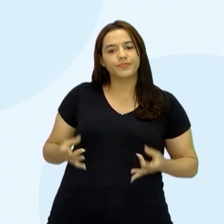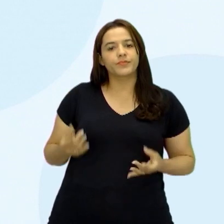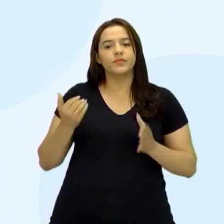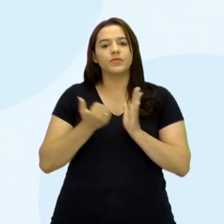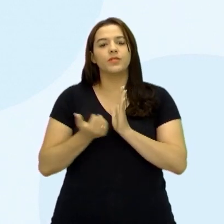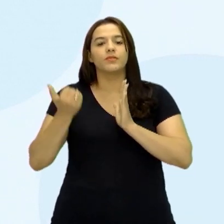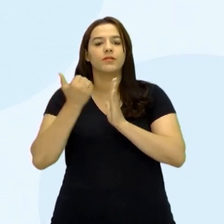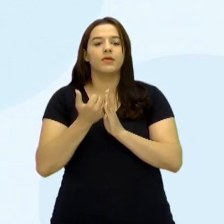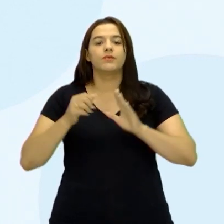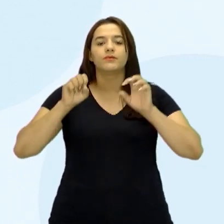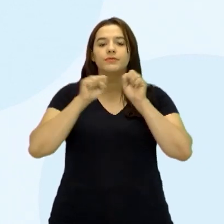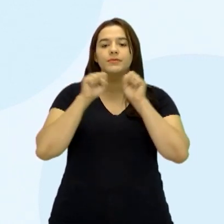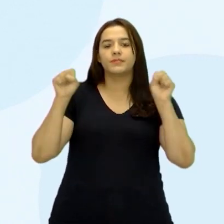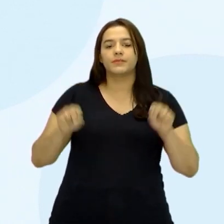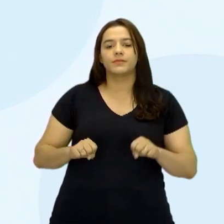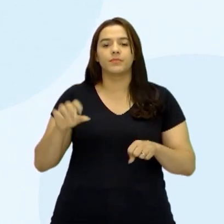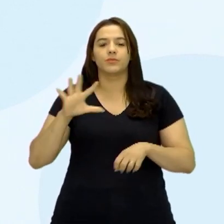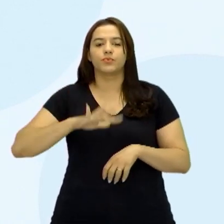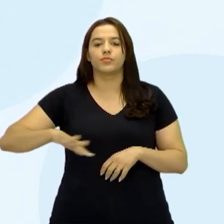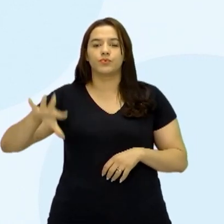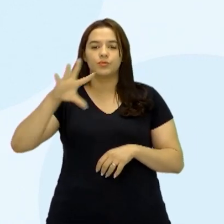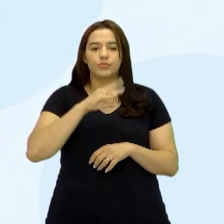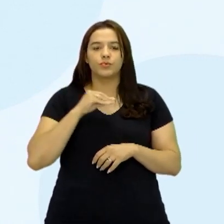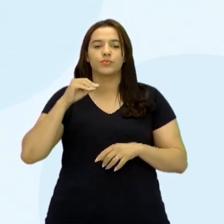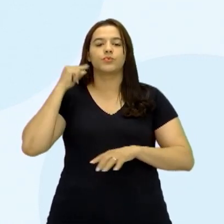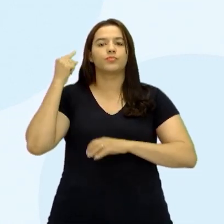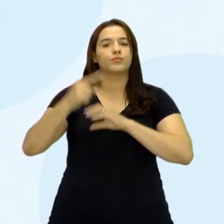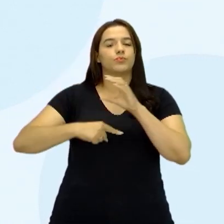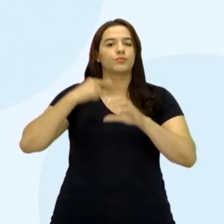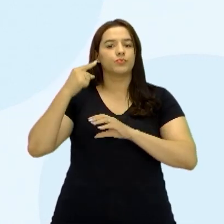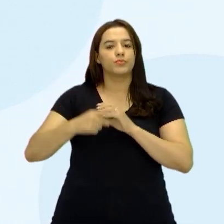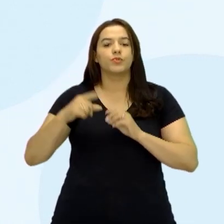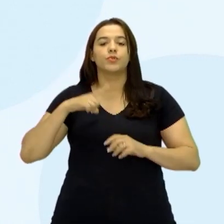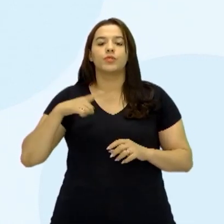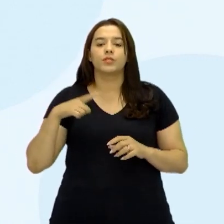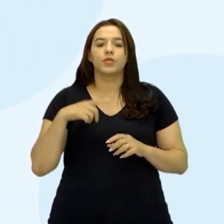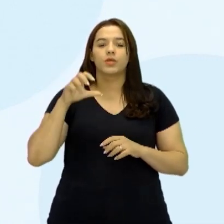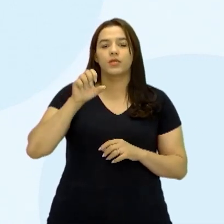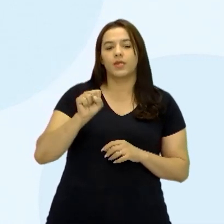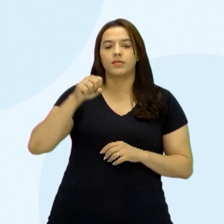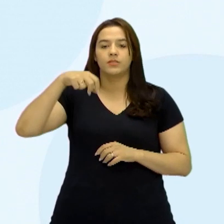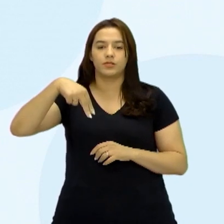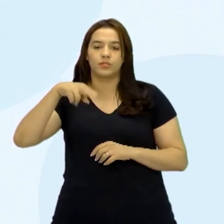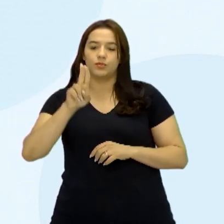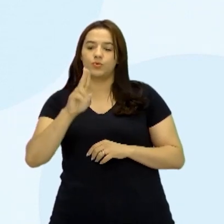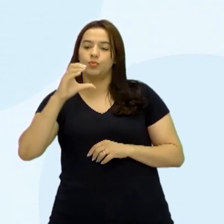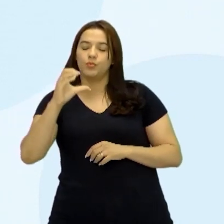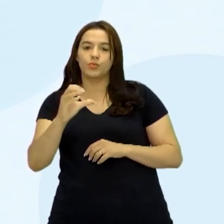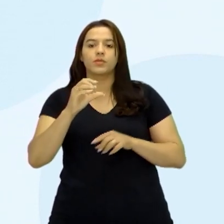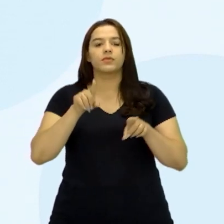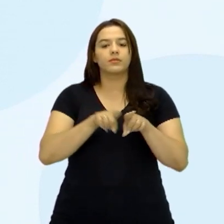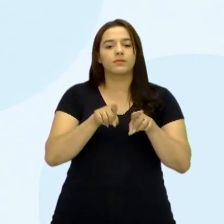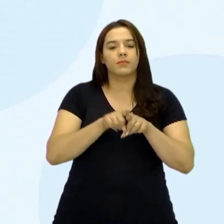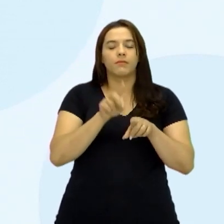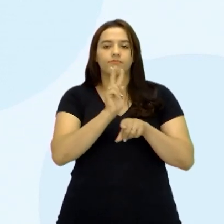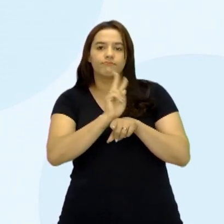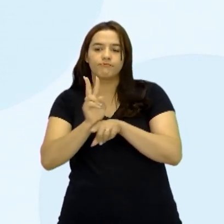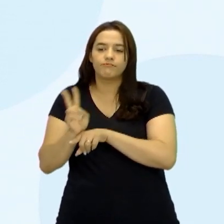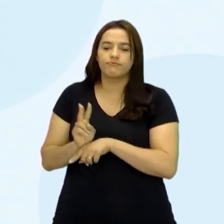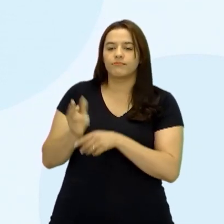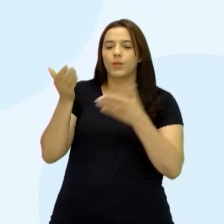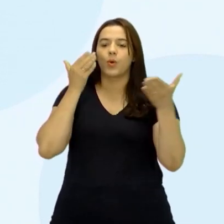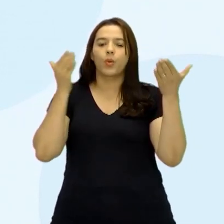do Sistema Nacional de Unidades de Conservação, SNUC, comparar os tipos de unidades de conservação e discutir